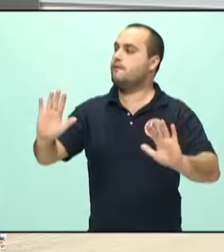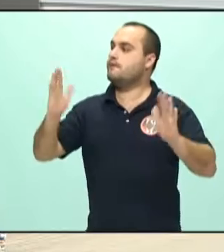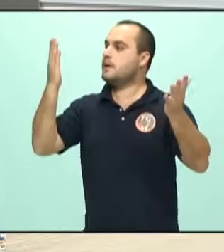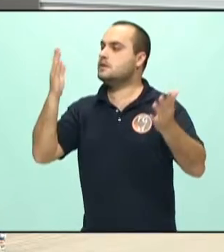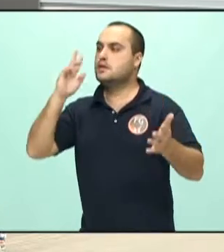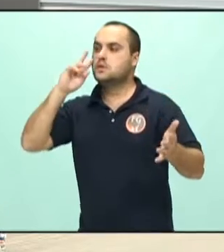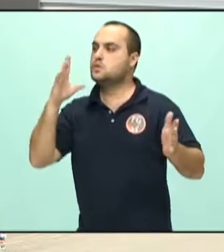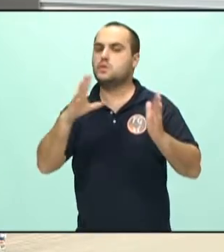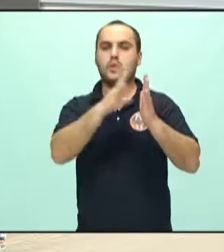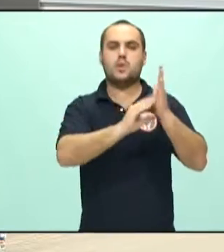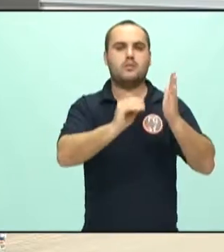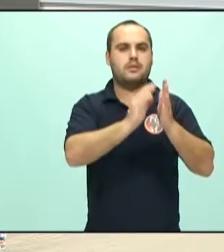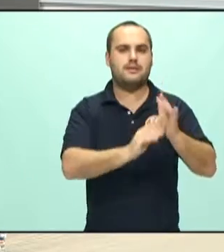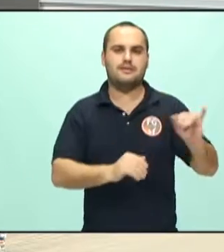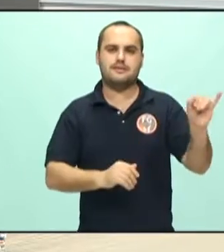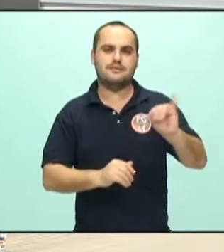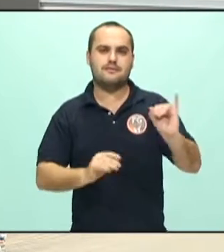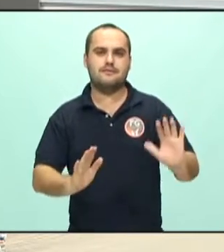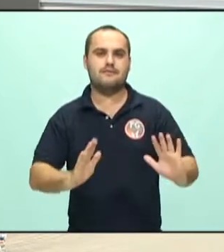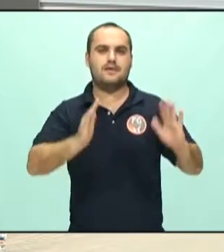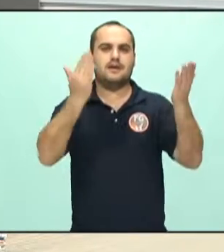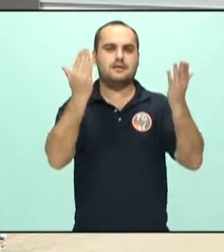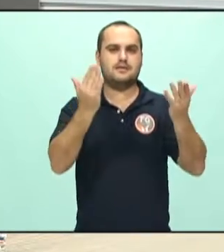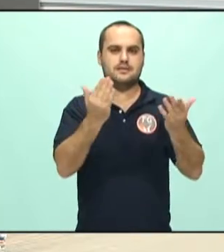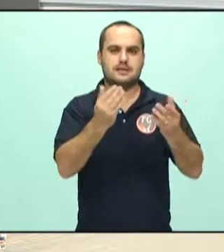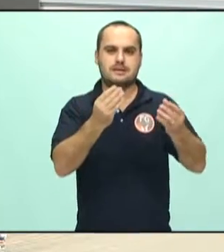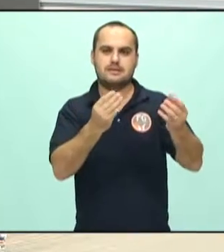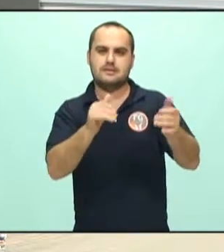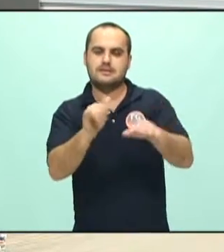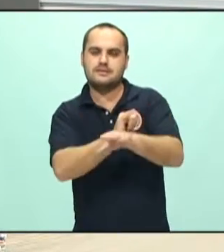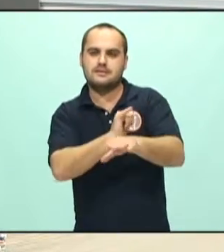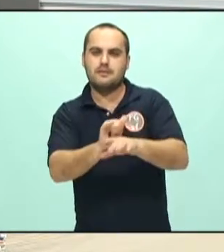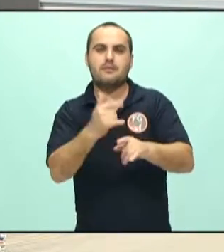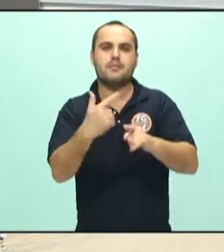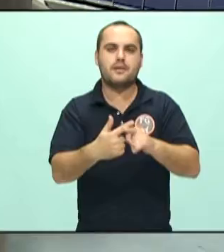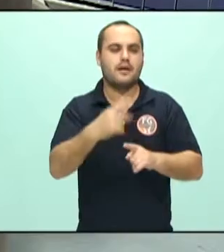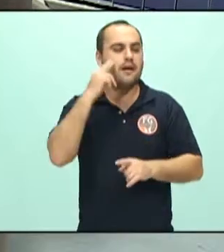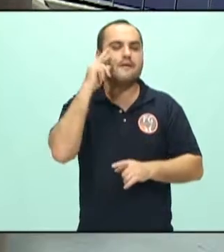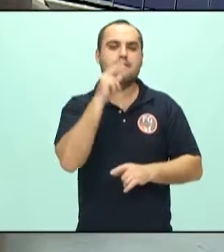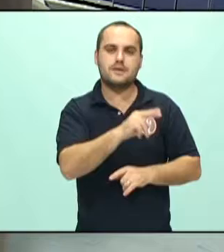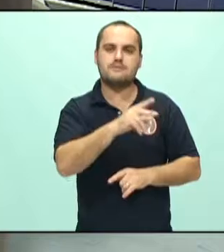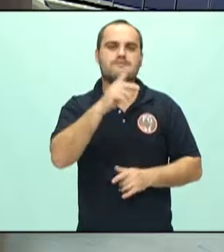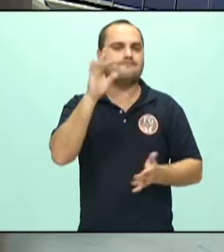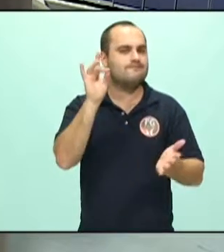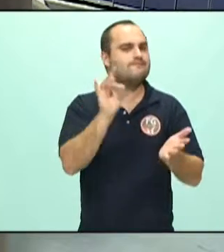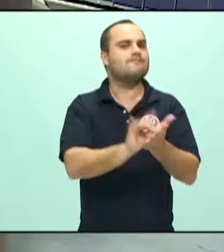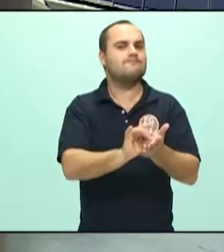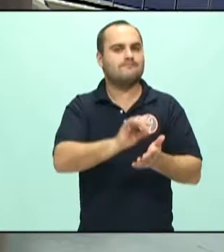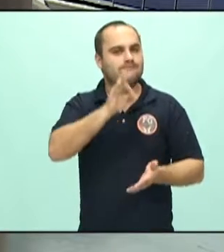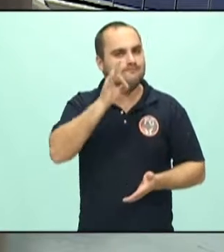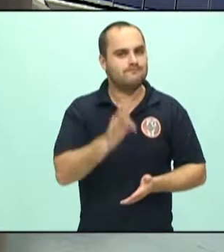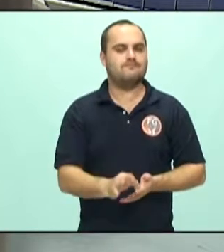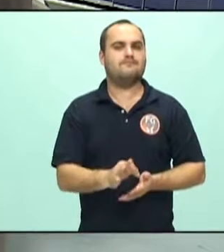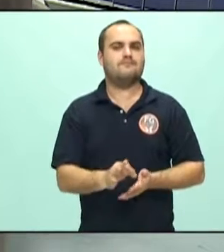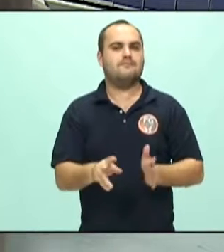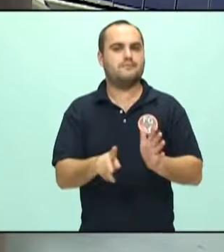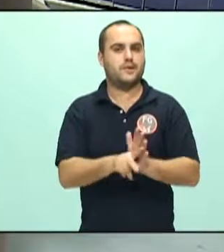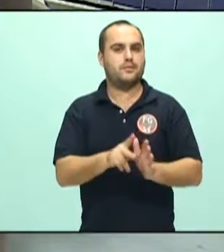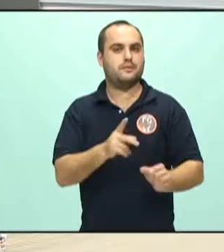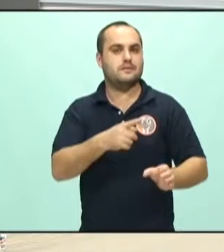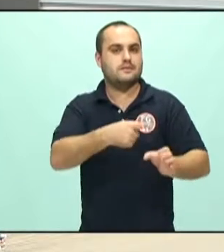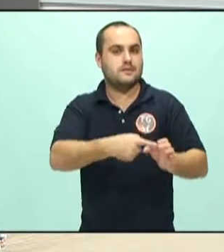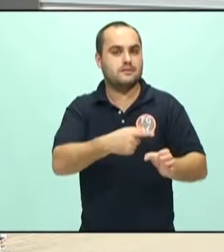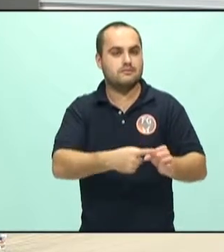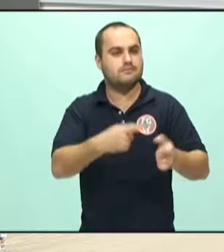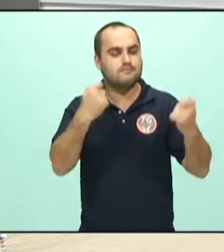região e tem já se tornado né porque nós temos visto que ela é eficaz na transformação da dos nossos cidadãos que é o